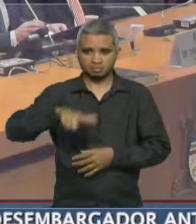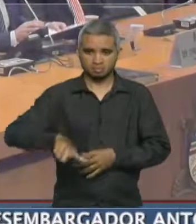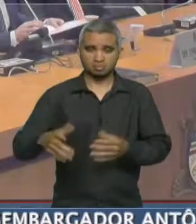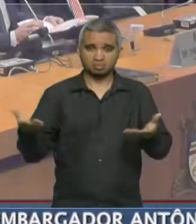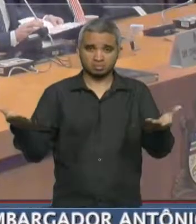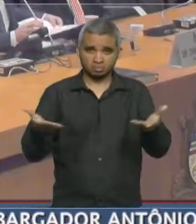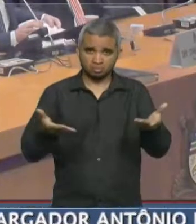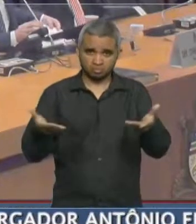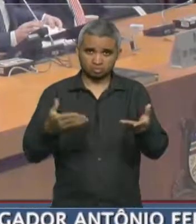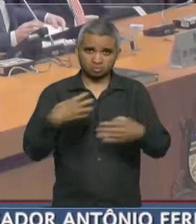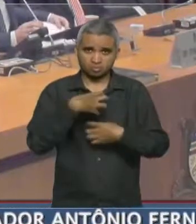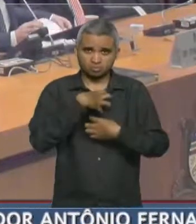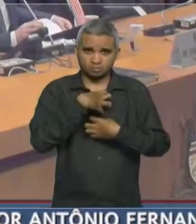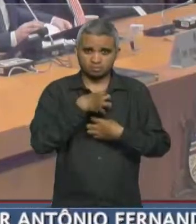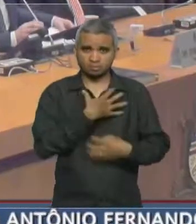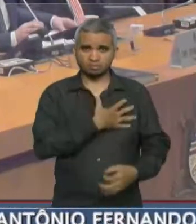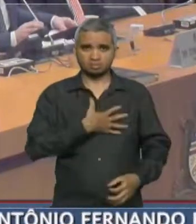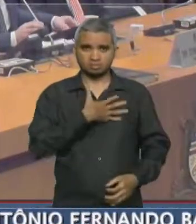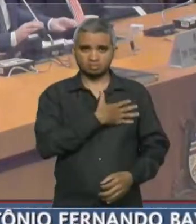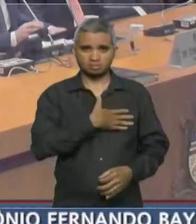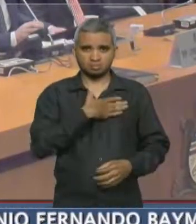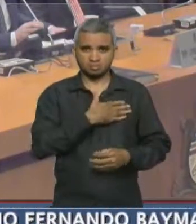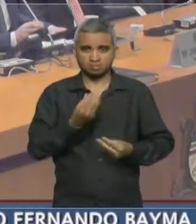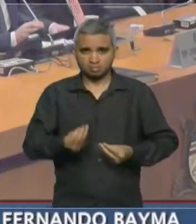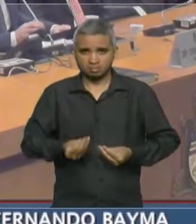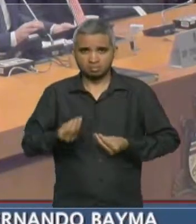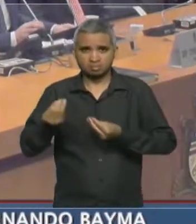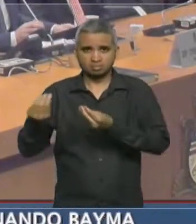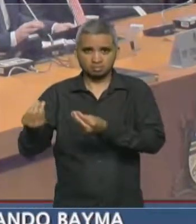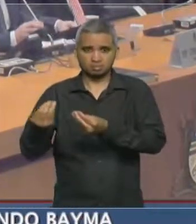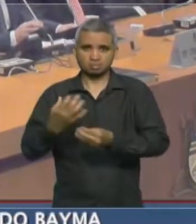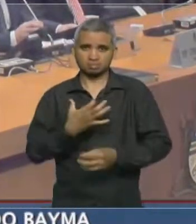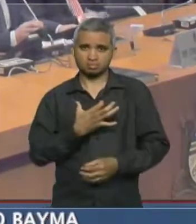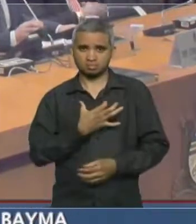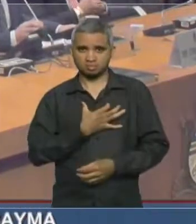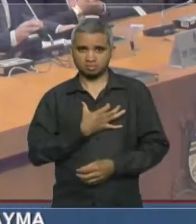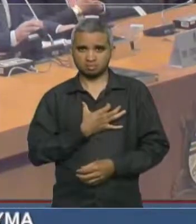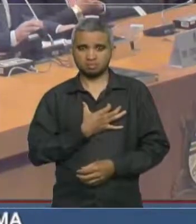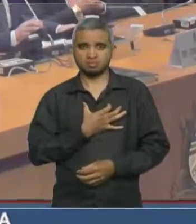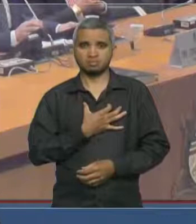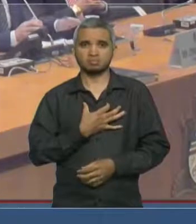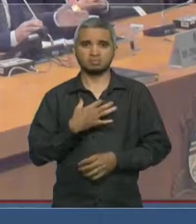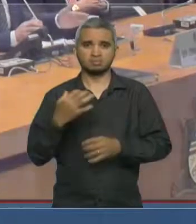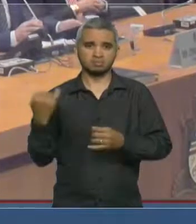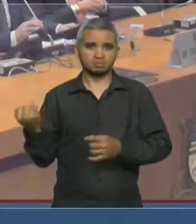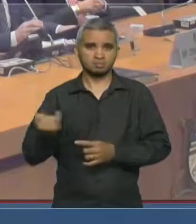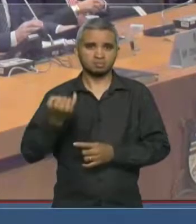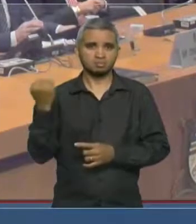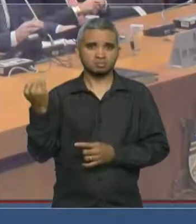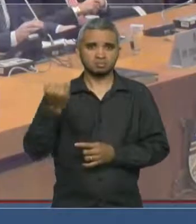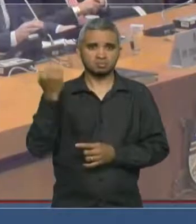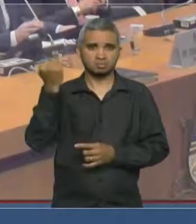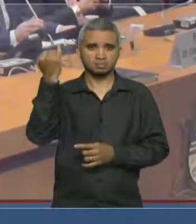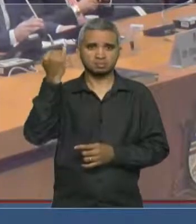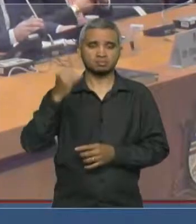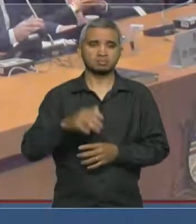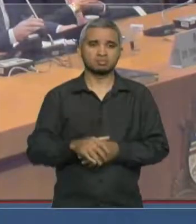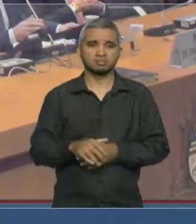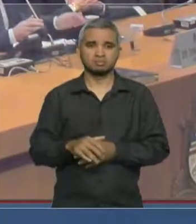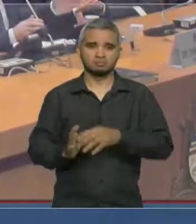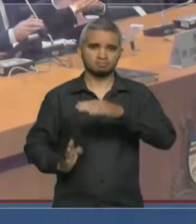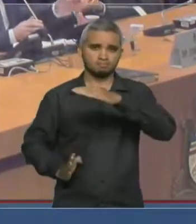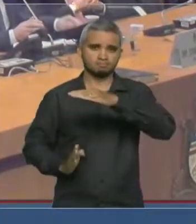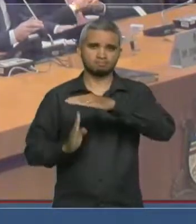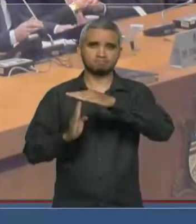satisfação de entregar tão importante condecoração, a condecoração máxima do Poder Legislativo ao